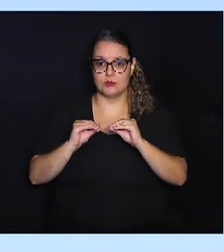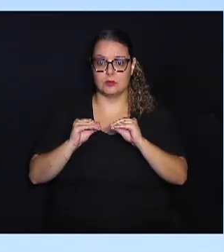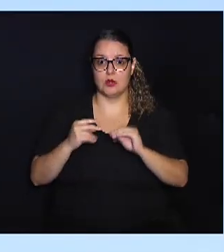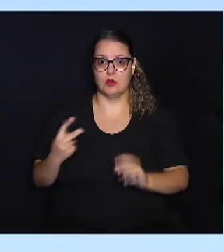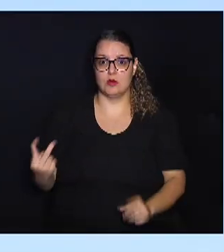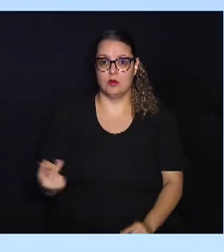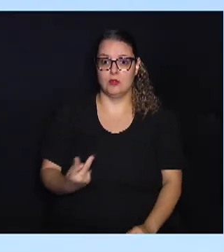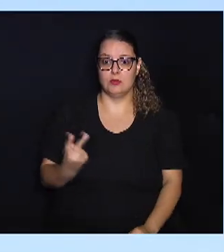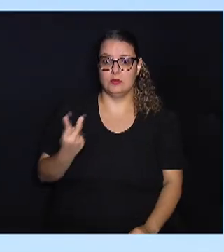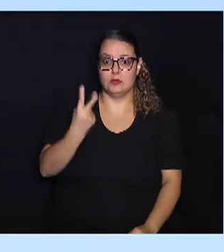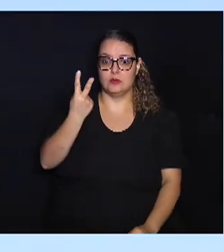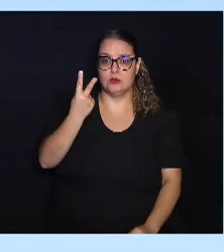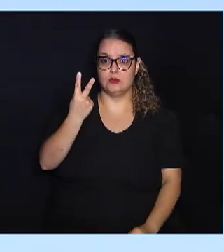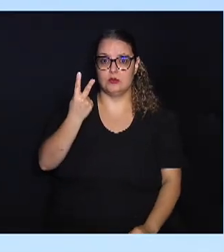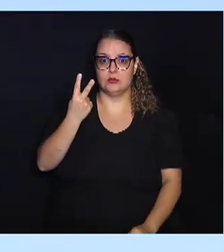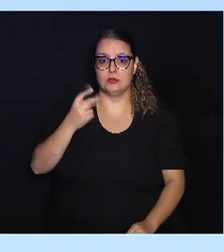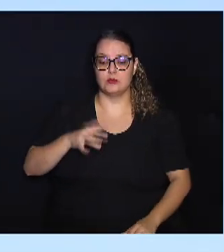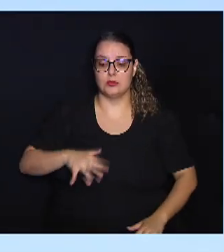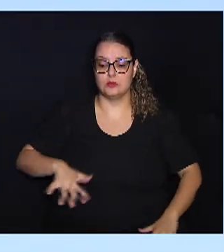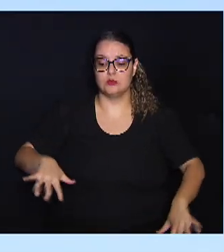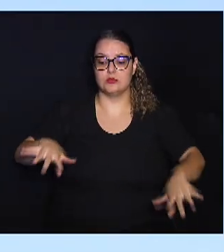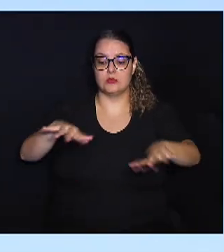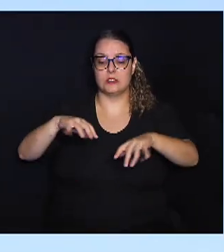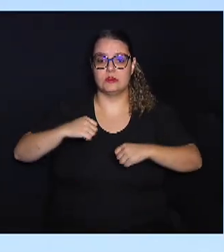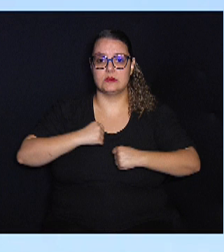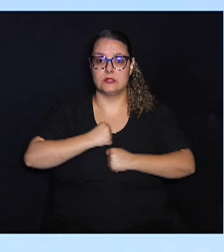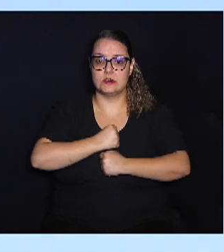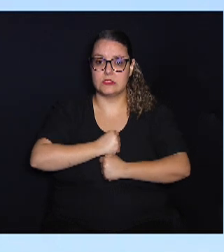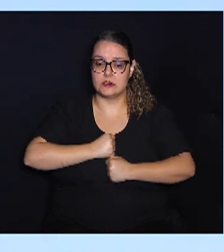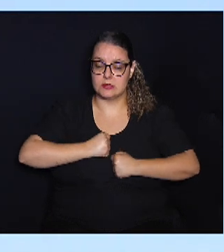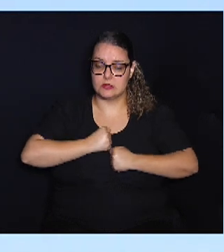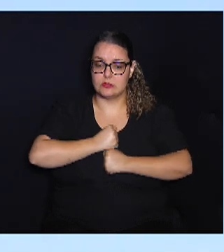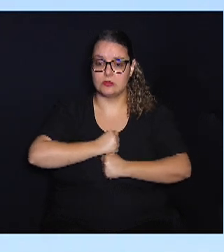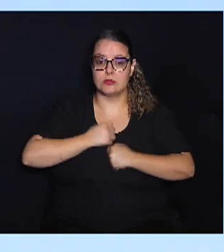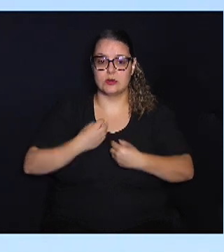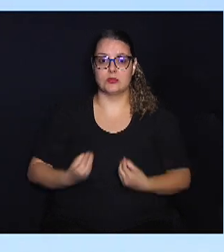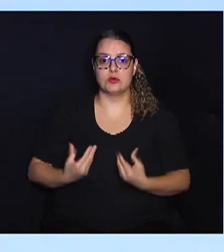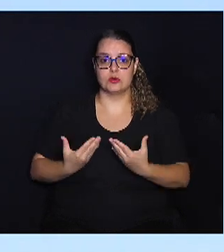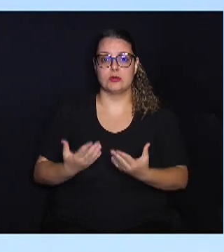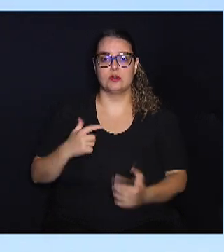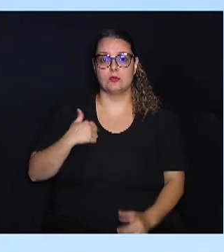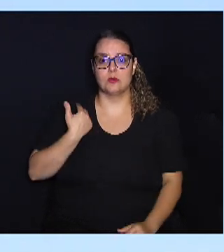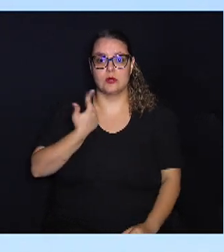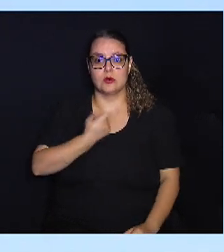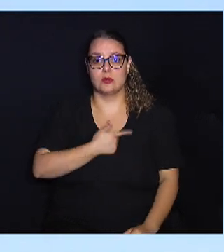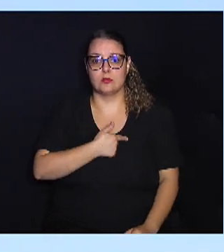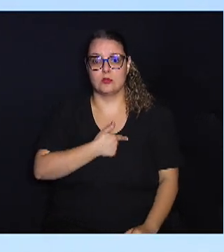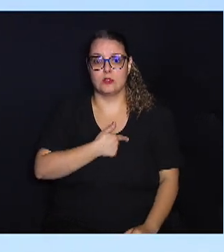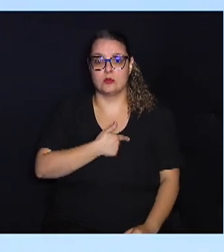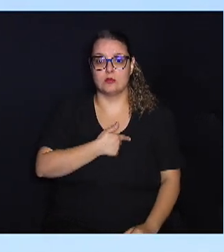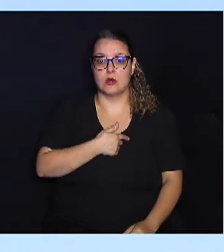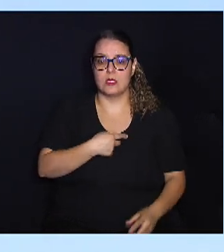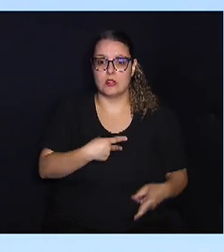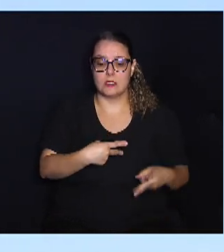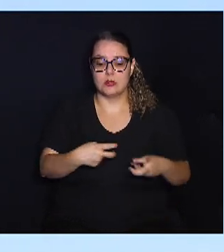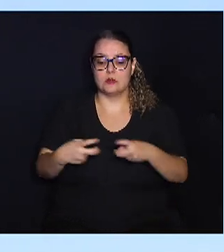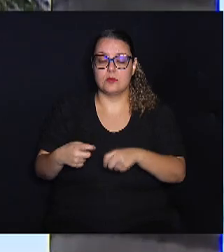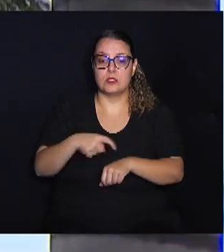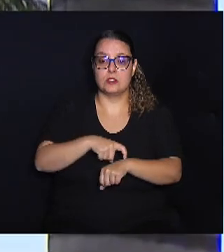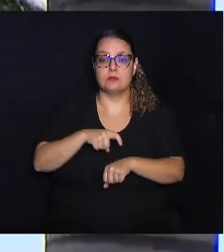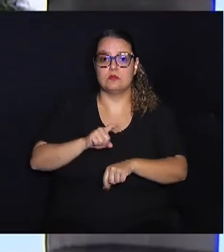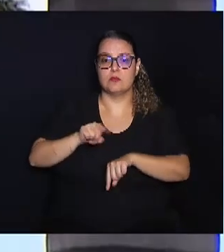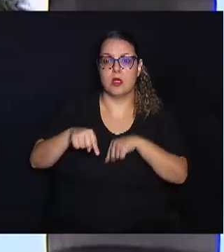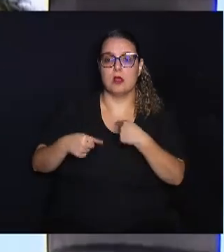valorizando todo esse espaço de saudade e trazendo para nós esse outro momento, esse outro